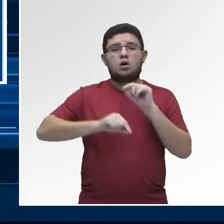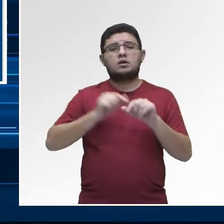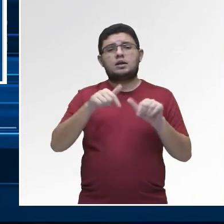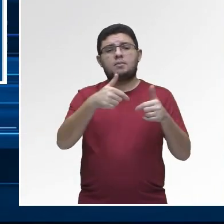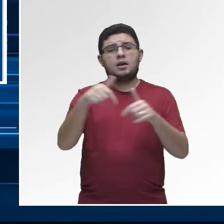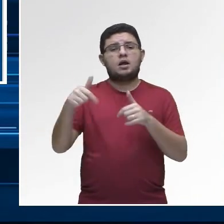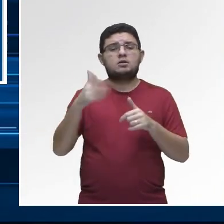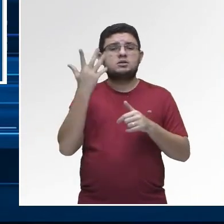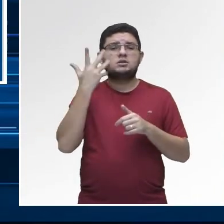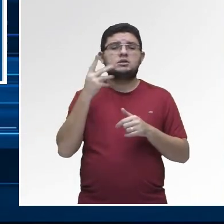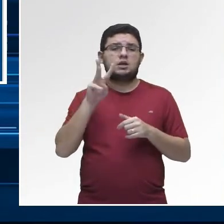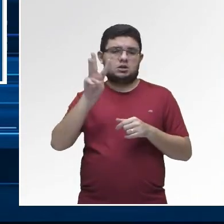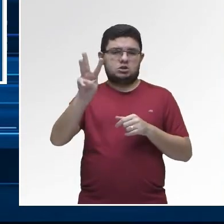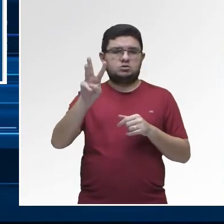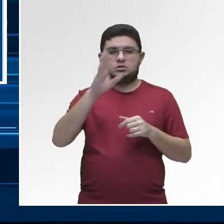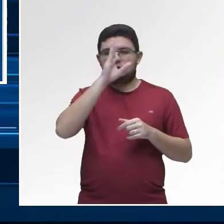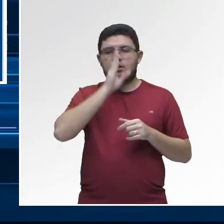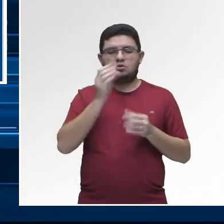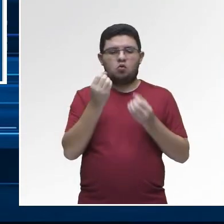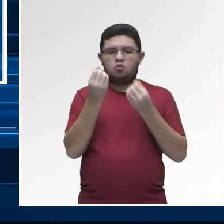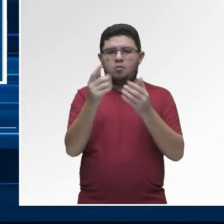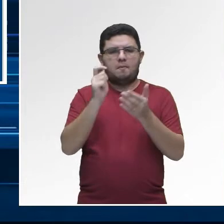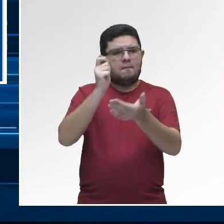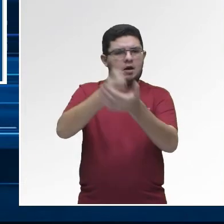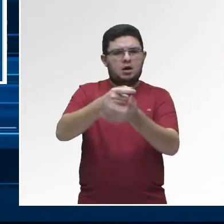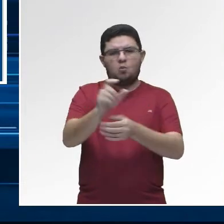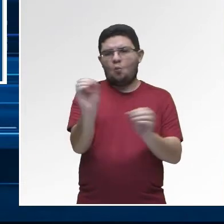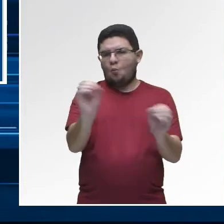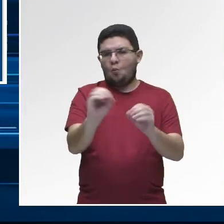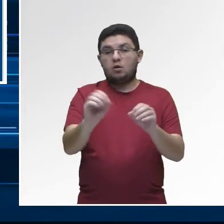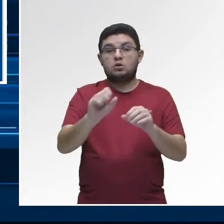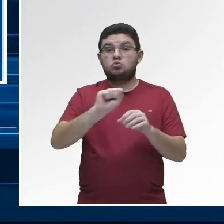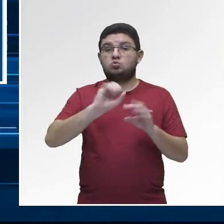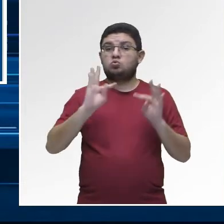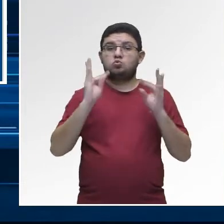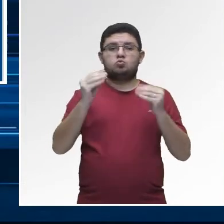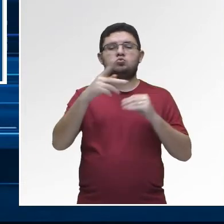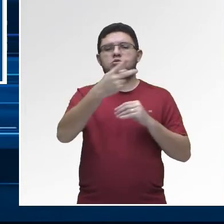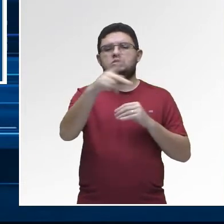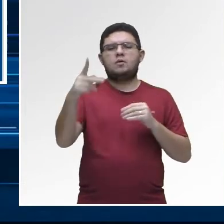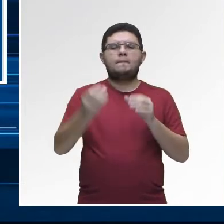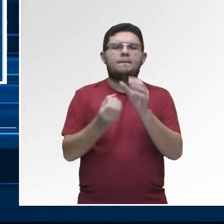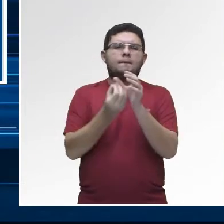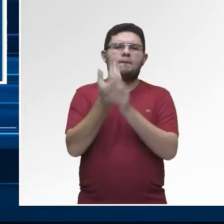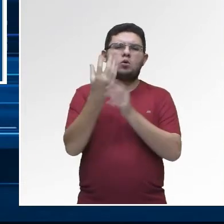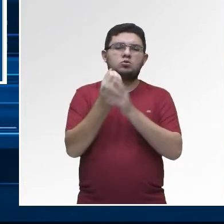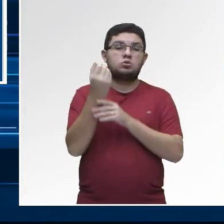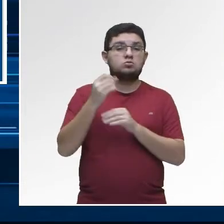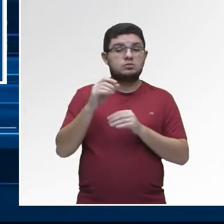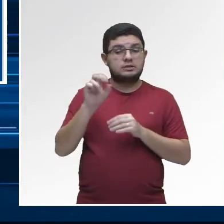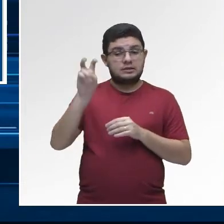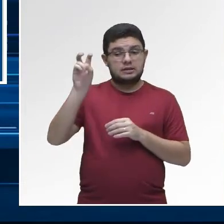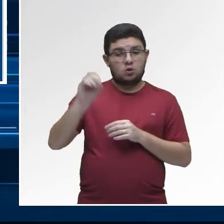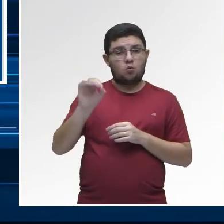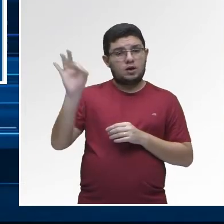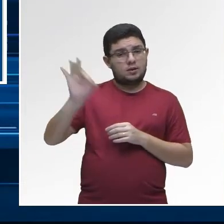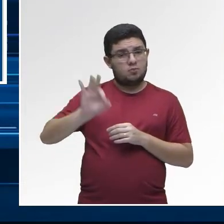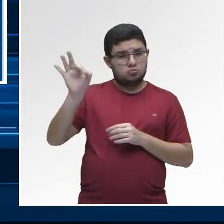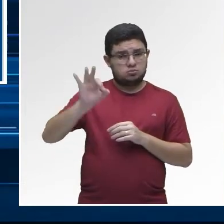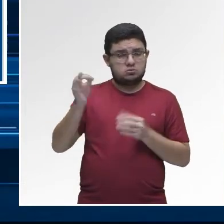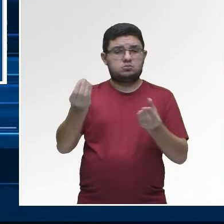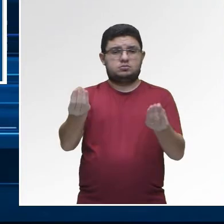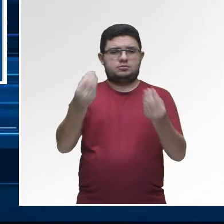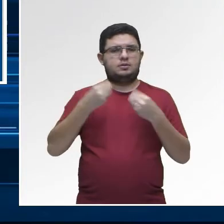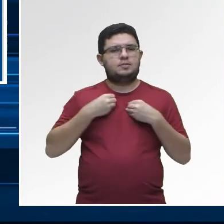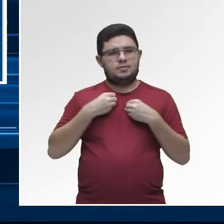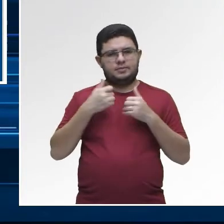nada. E tudo que você produzir na sua terra, lá no seu pedaço de chão, 50%